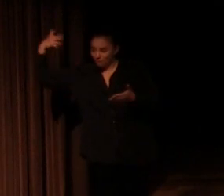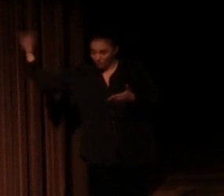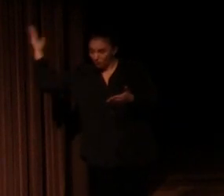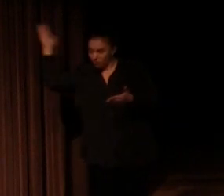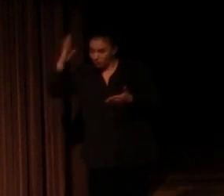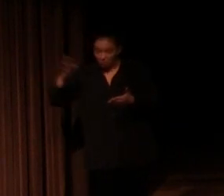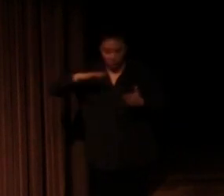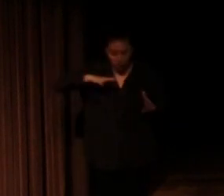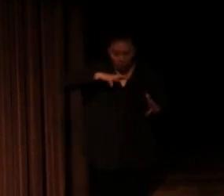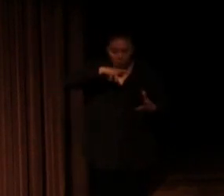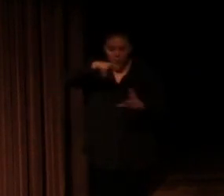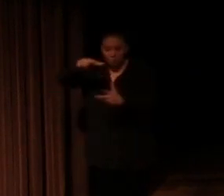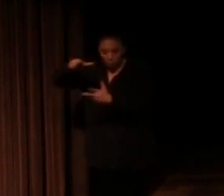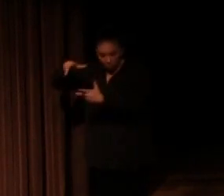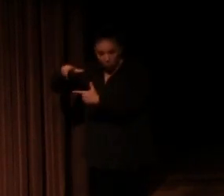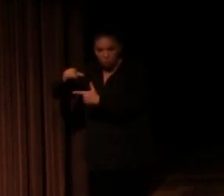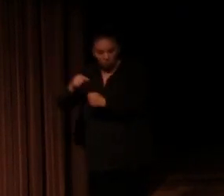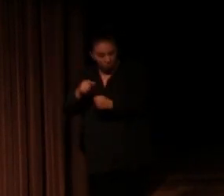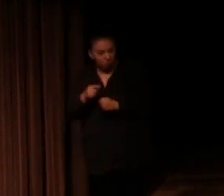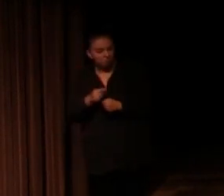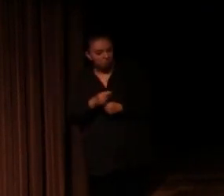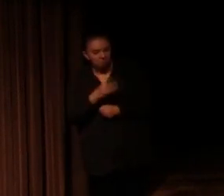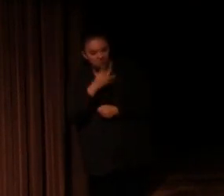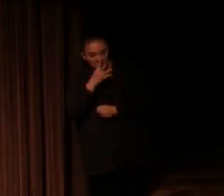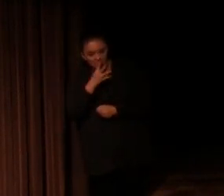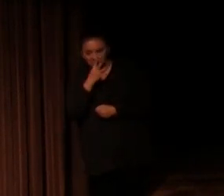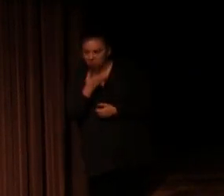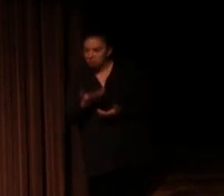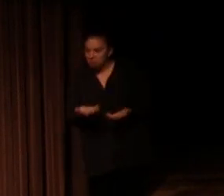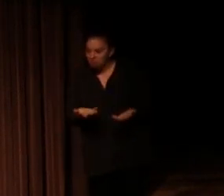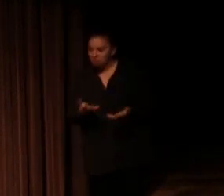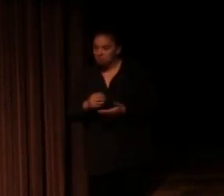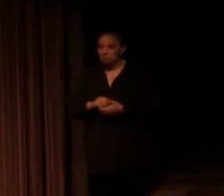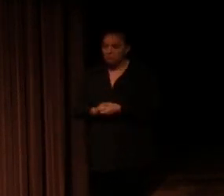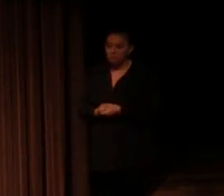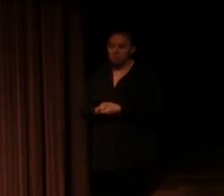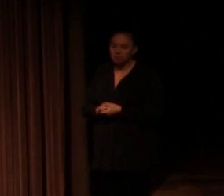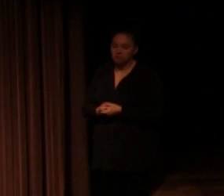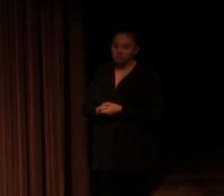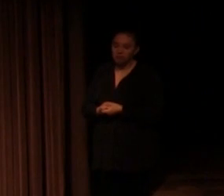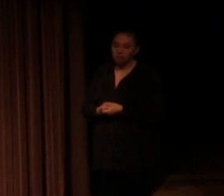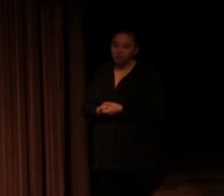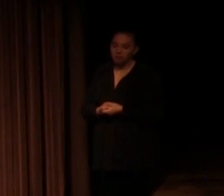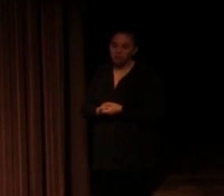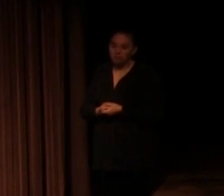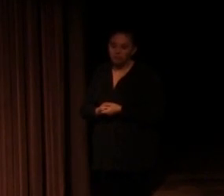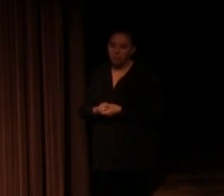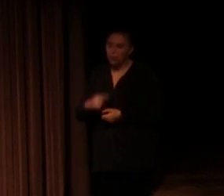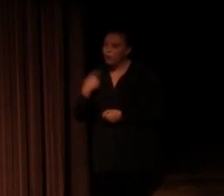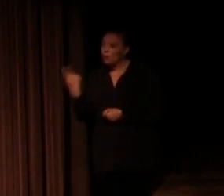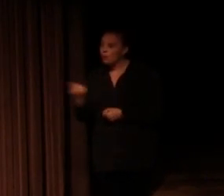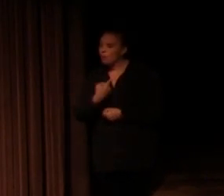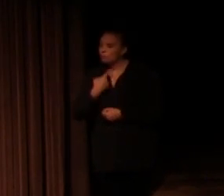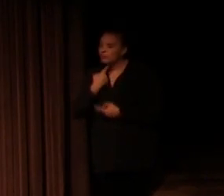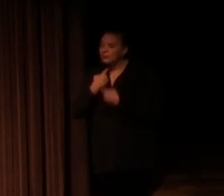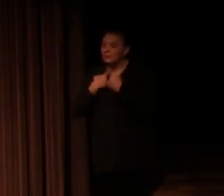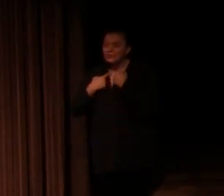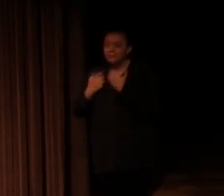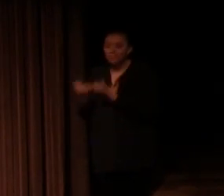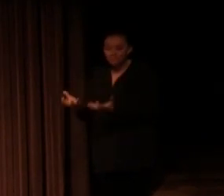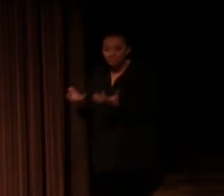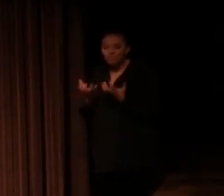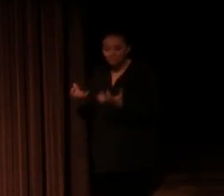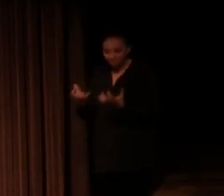internacionalmente que é este currículo ou seja é uma cartilha de vôo se nós queremos que teremos e